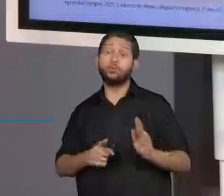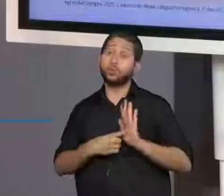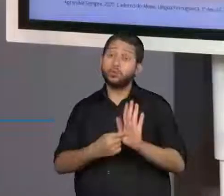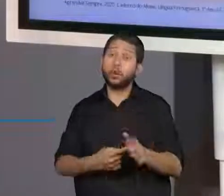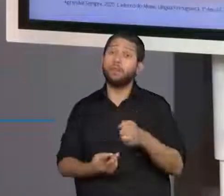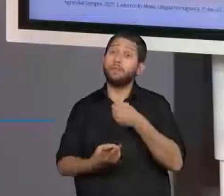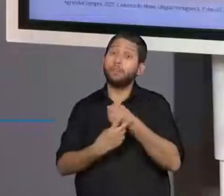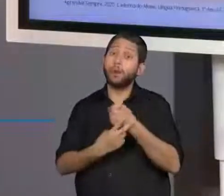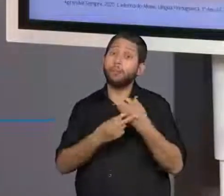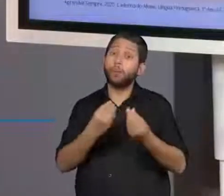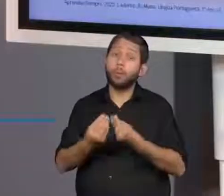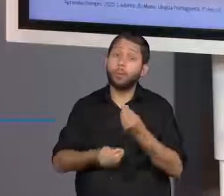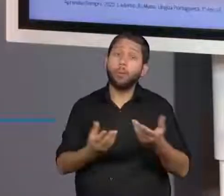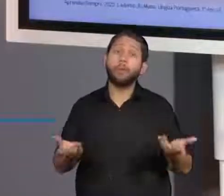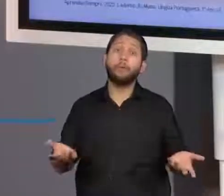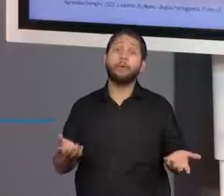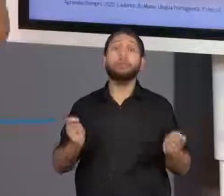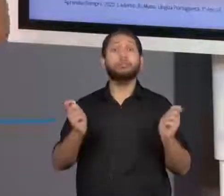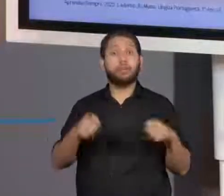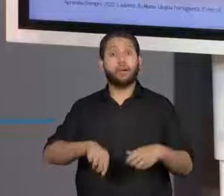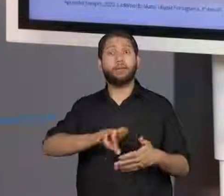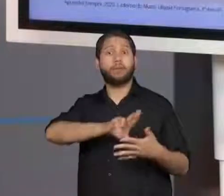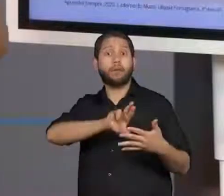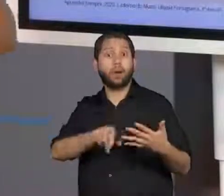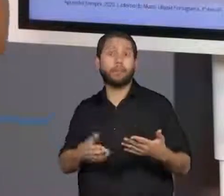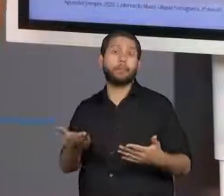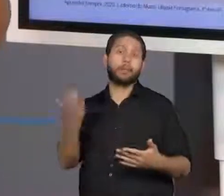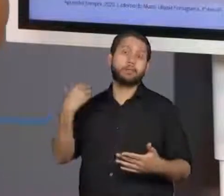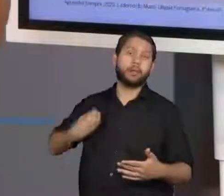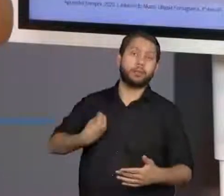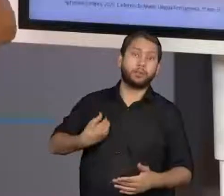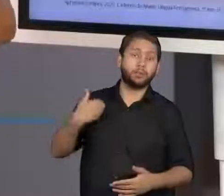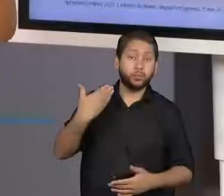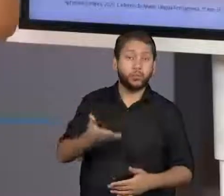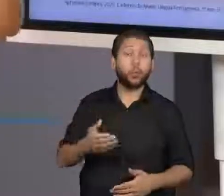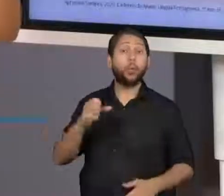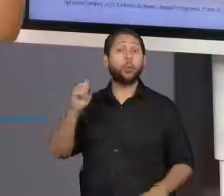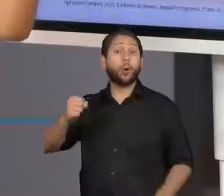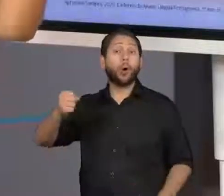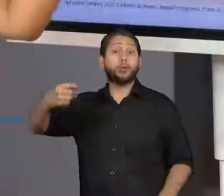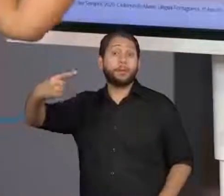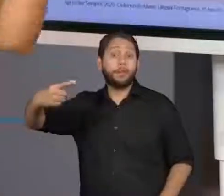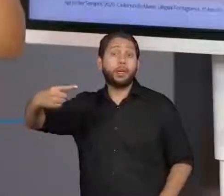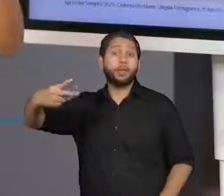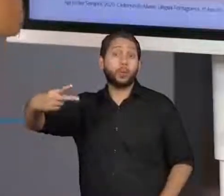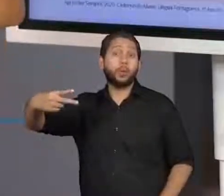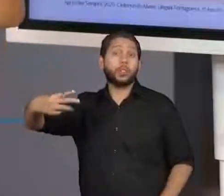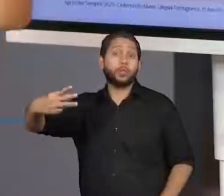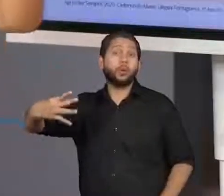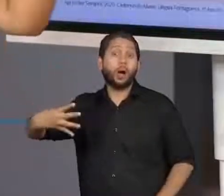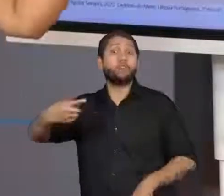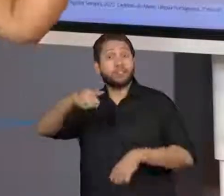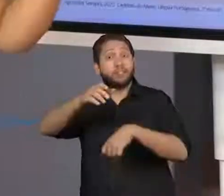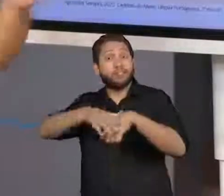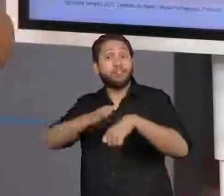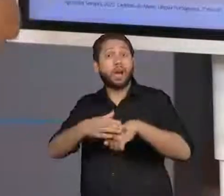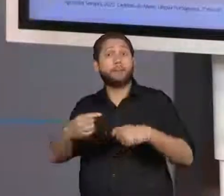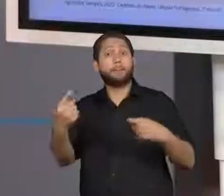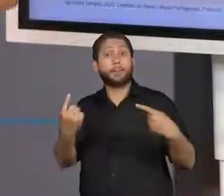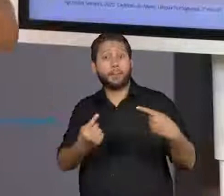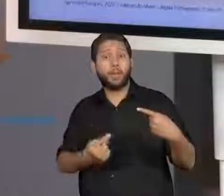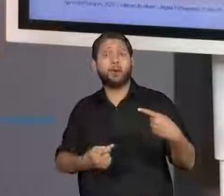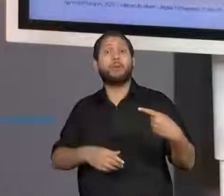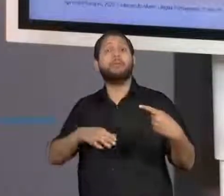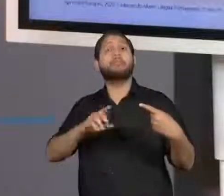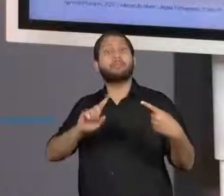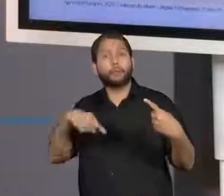pode ser uma narrativa falando que as ações que você tem que tomar, cada uma respectivamente, nunca